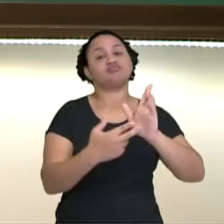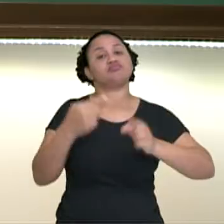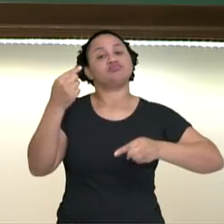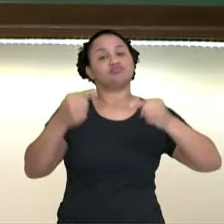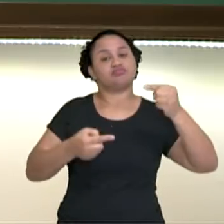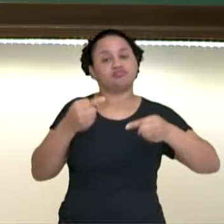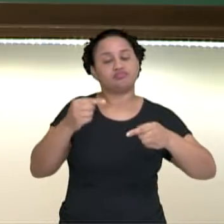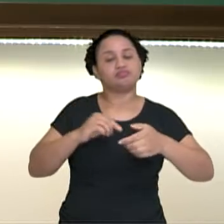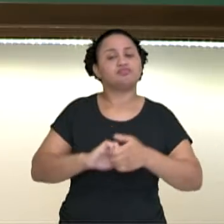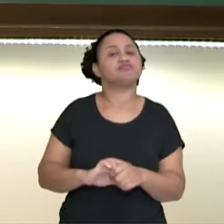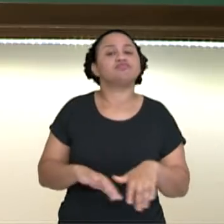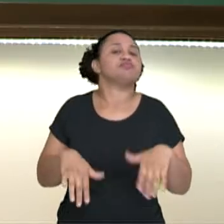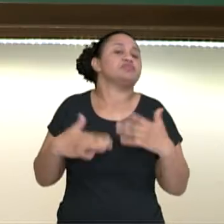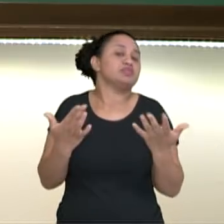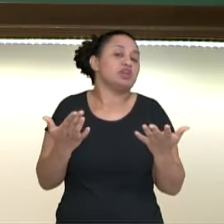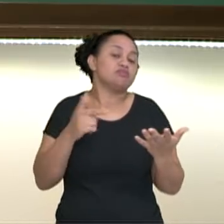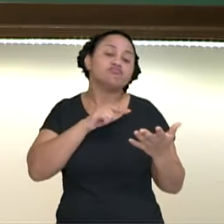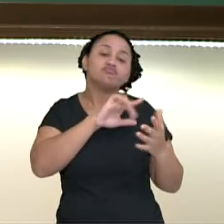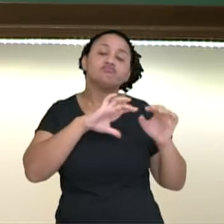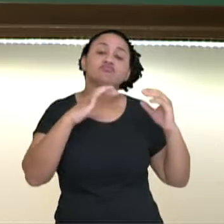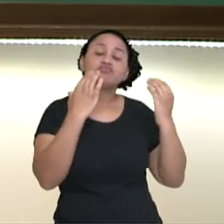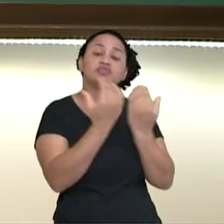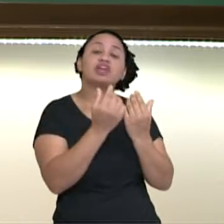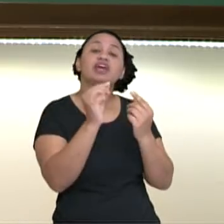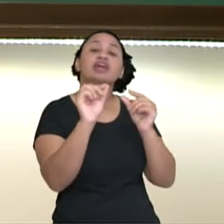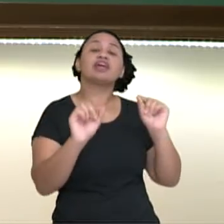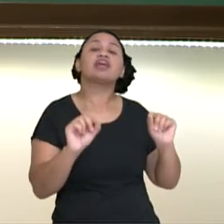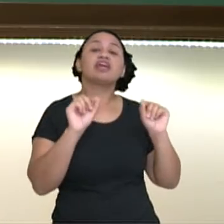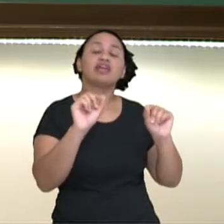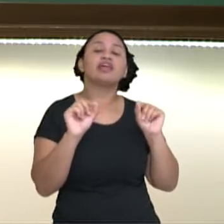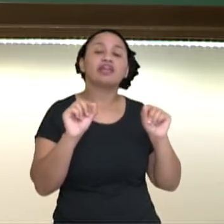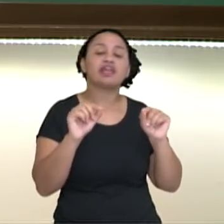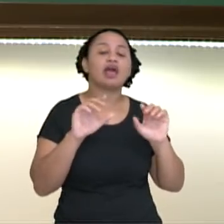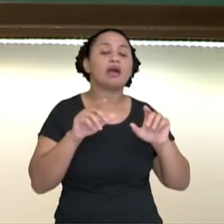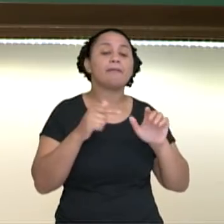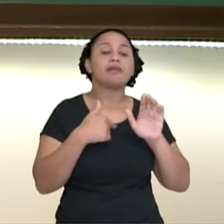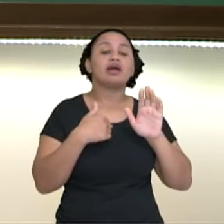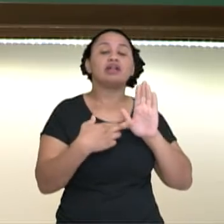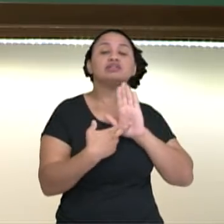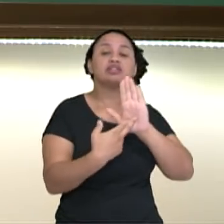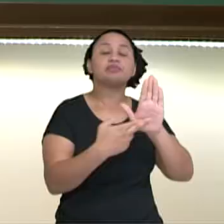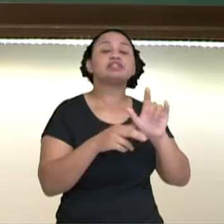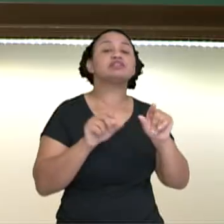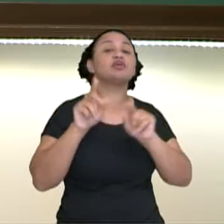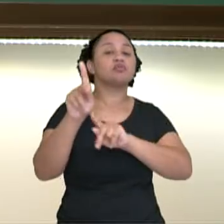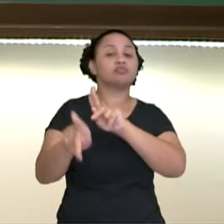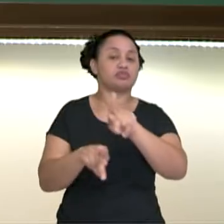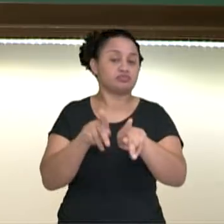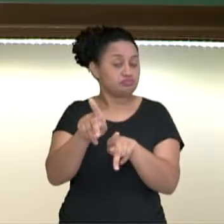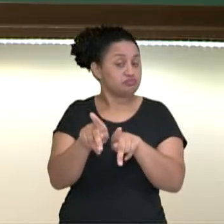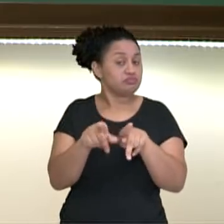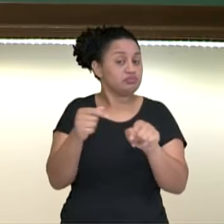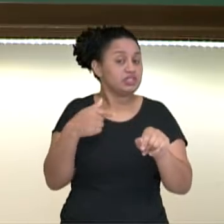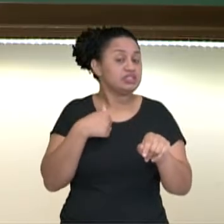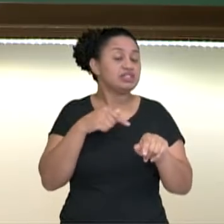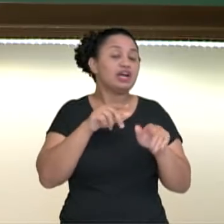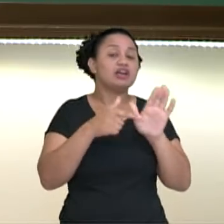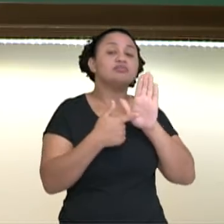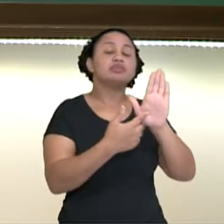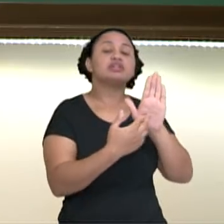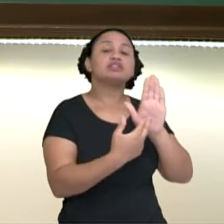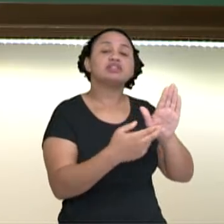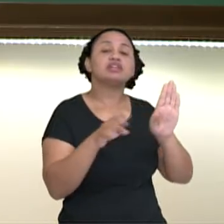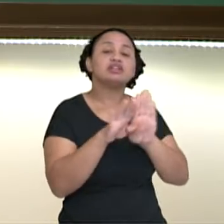política. Ou seja, os parlamentares eles representam o povo e eles devem representar a vontade